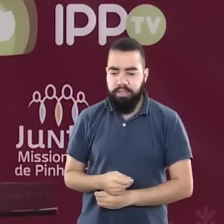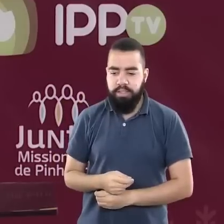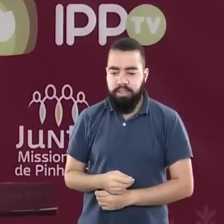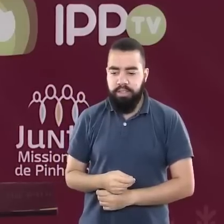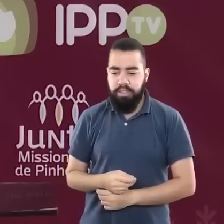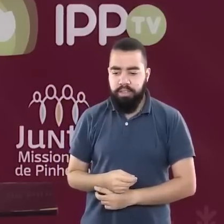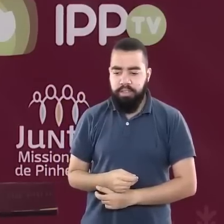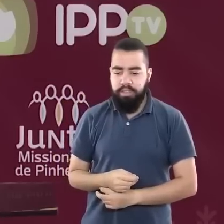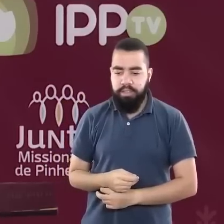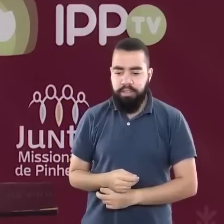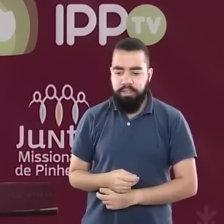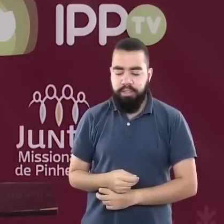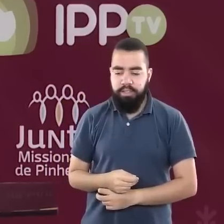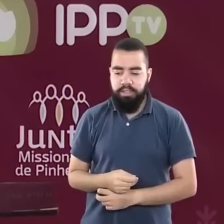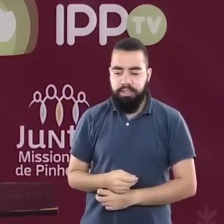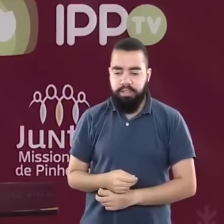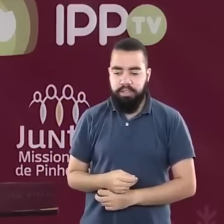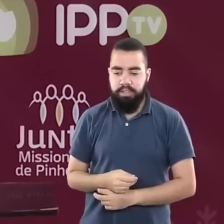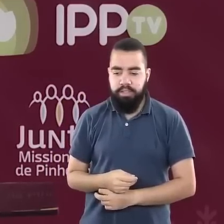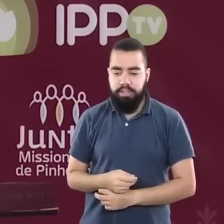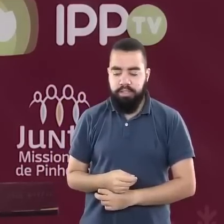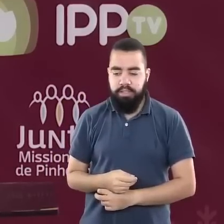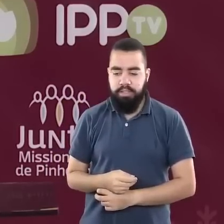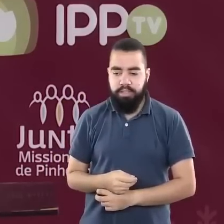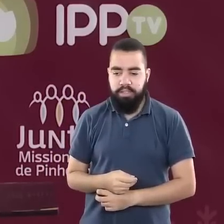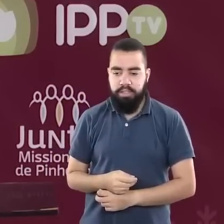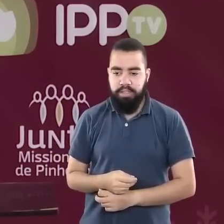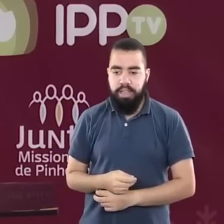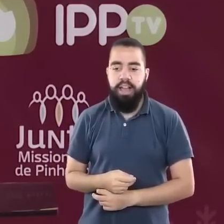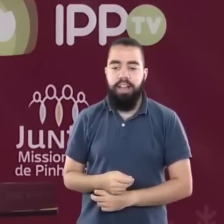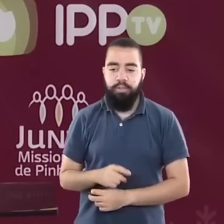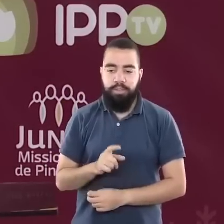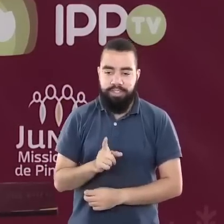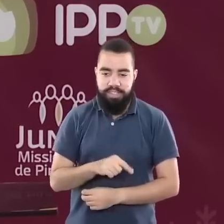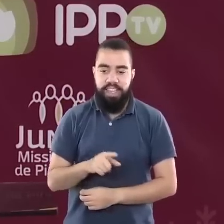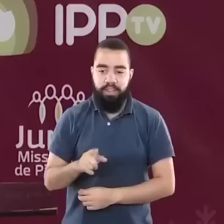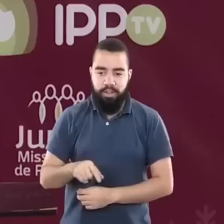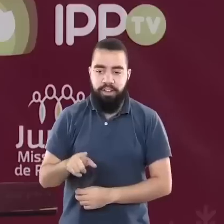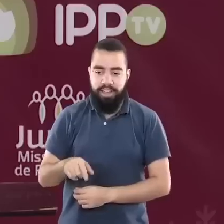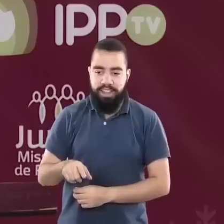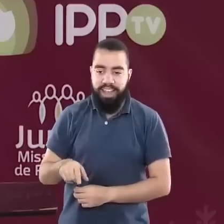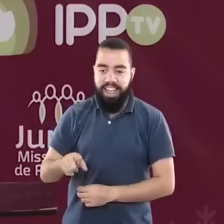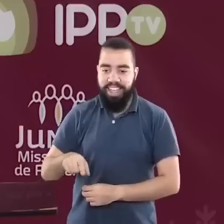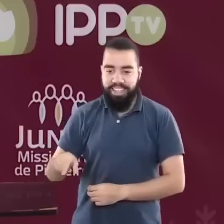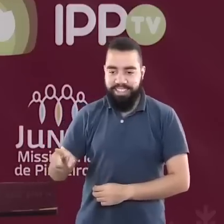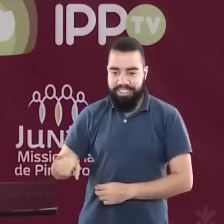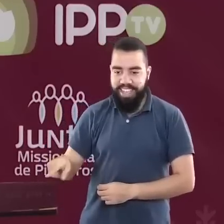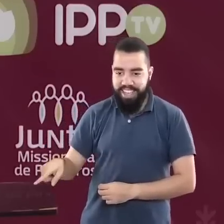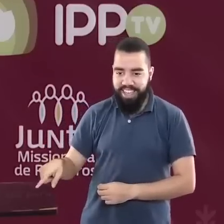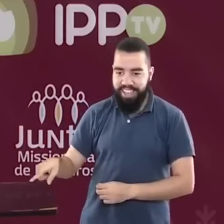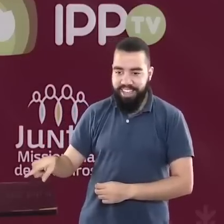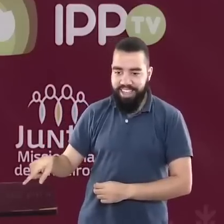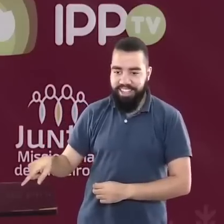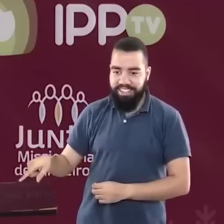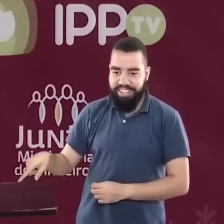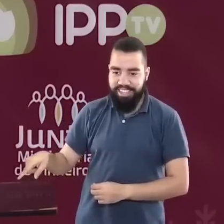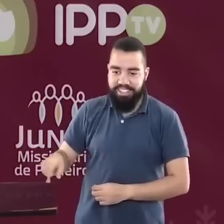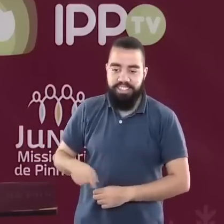Paulo podia ser mais abrangente ele é tudo em todos